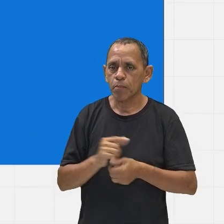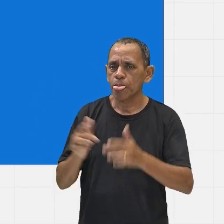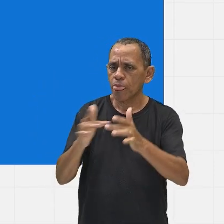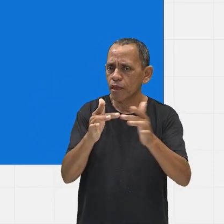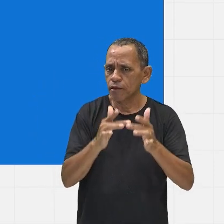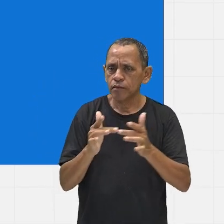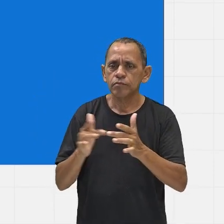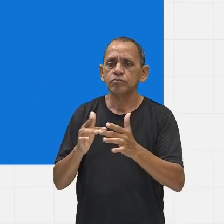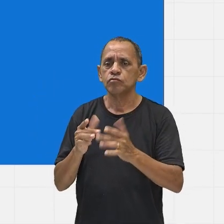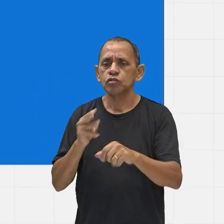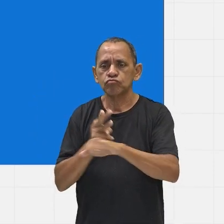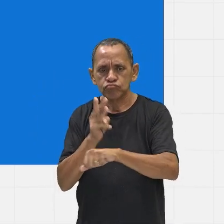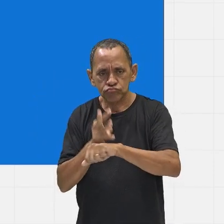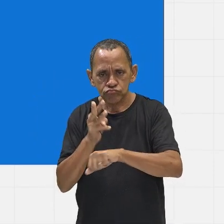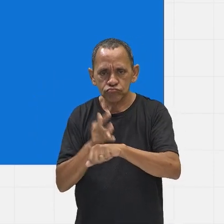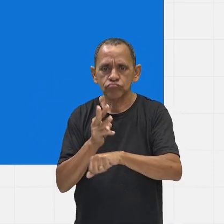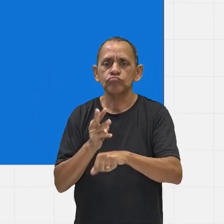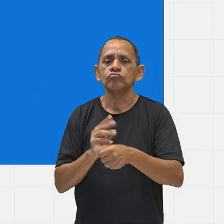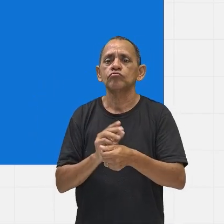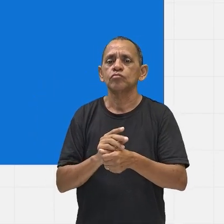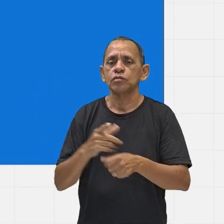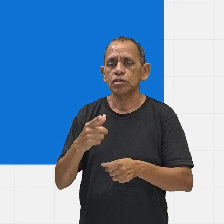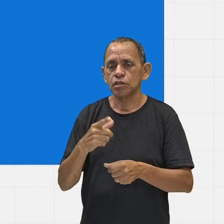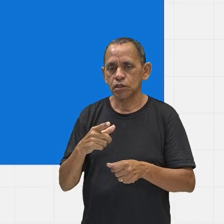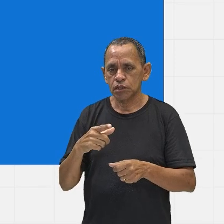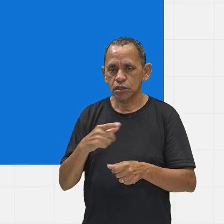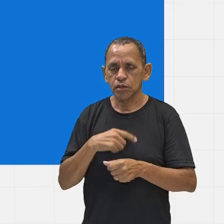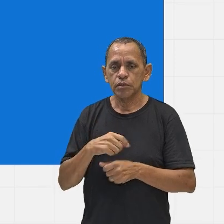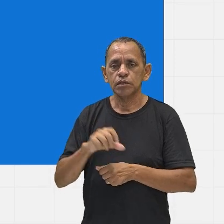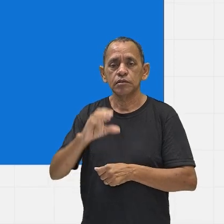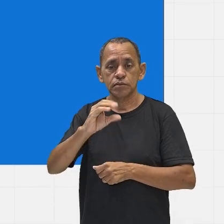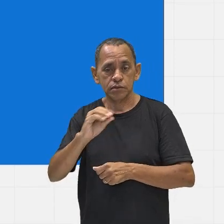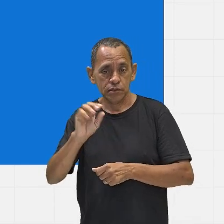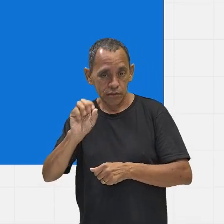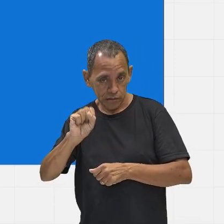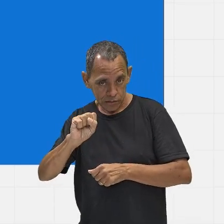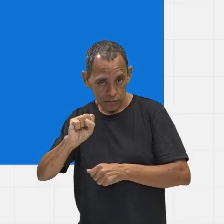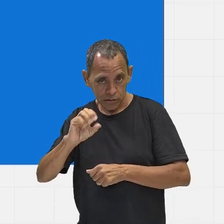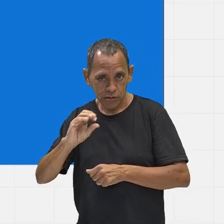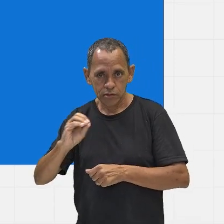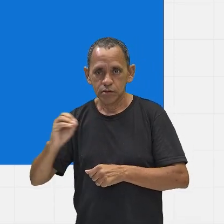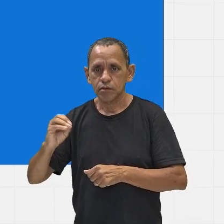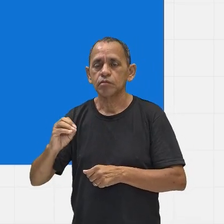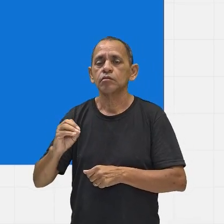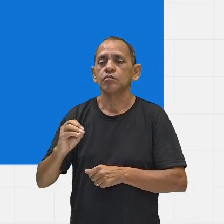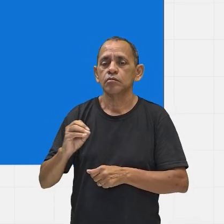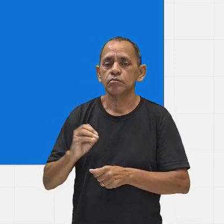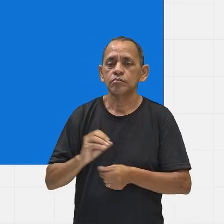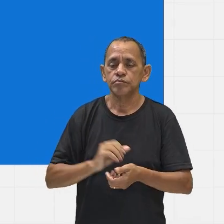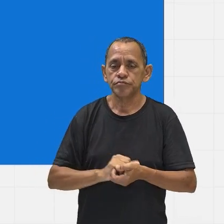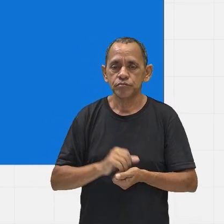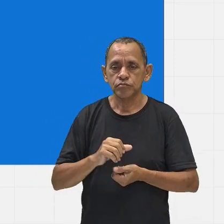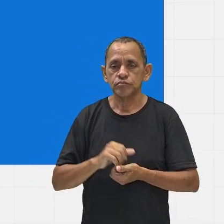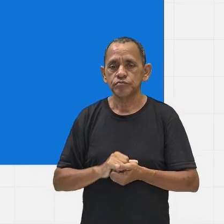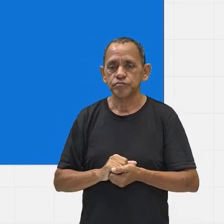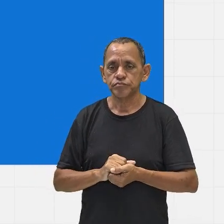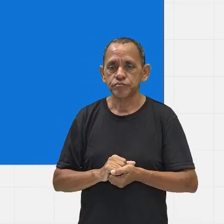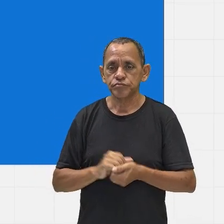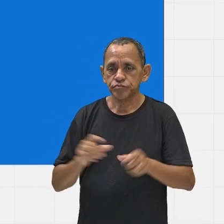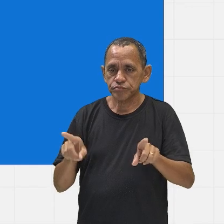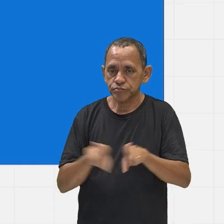no nosso WhatsApp, também no nosso 0800, caso não tenha disponível na sua localidade de conexão de